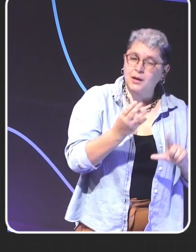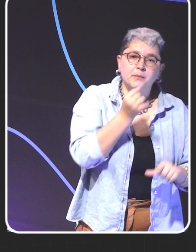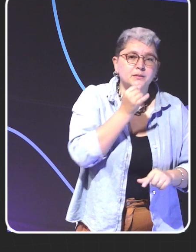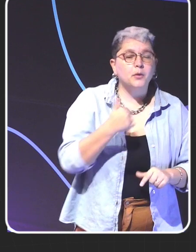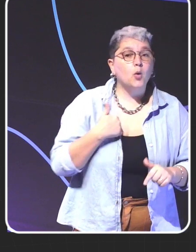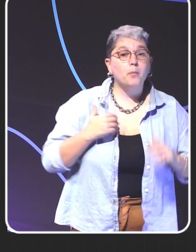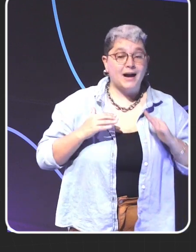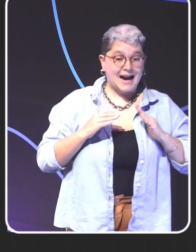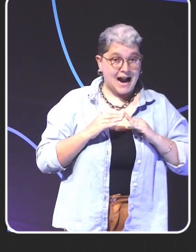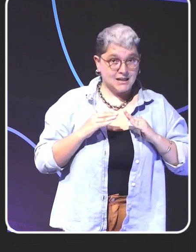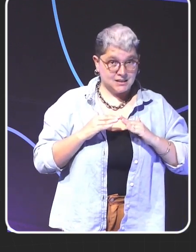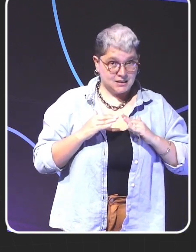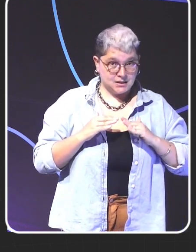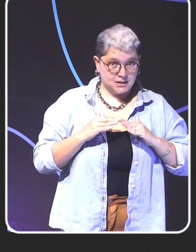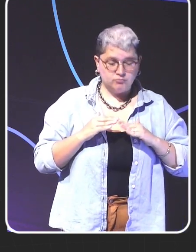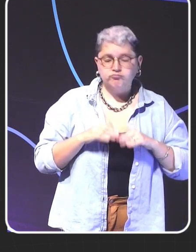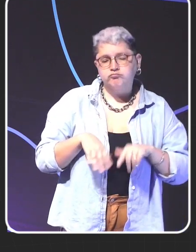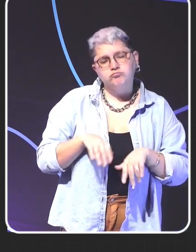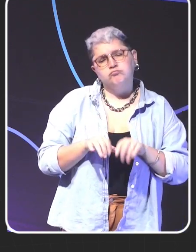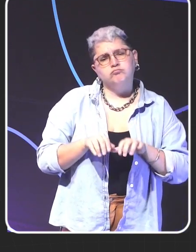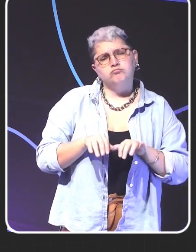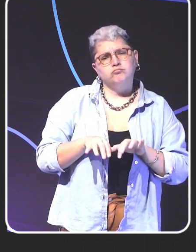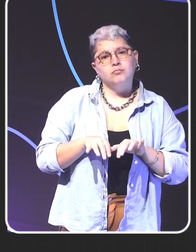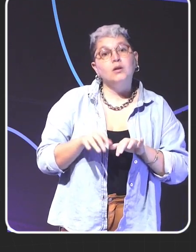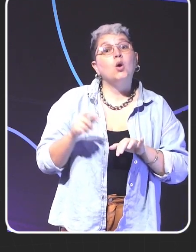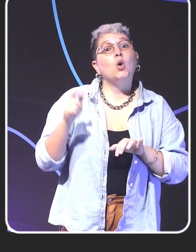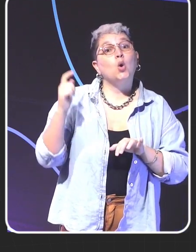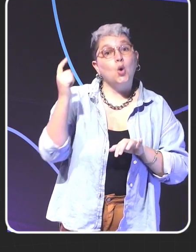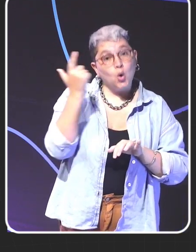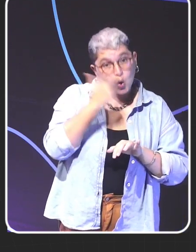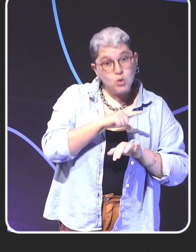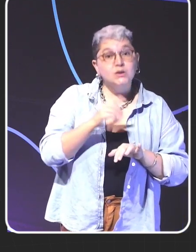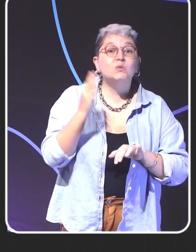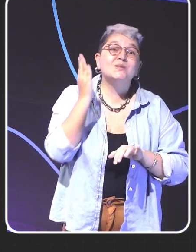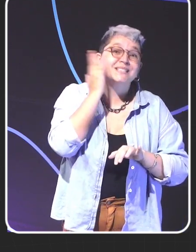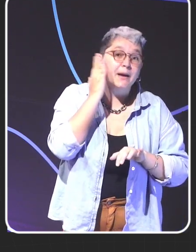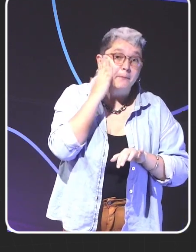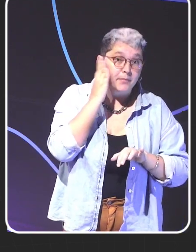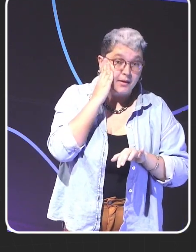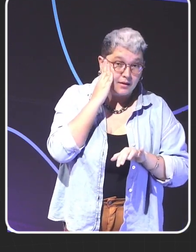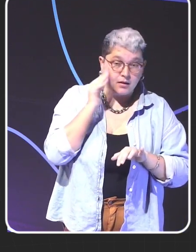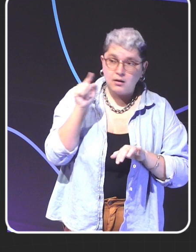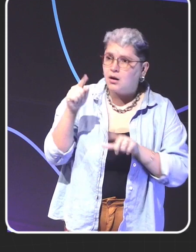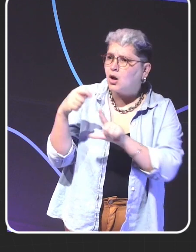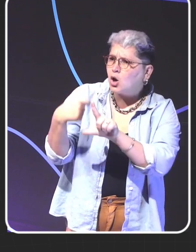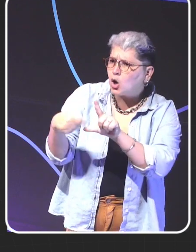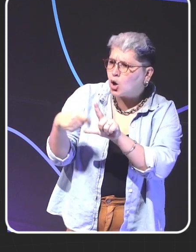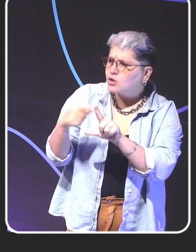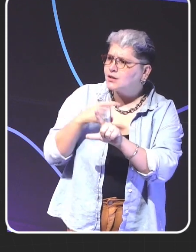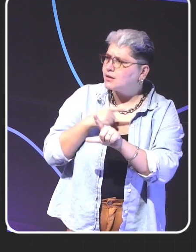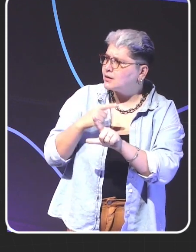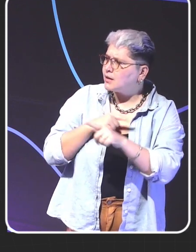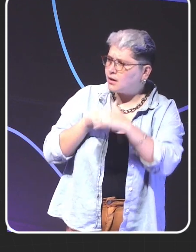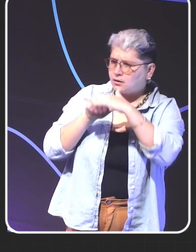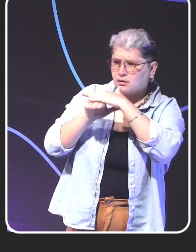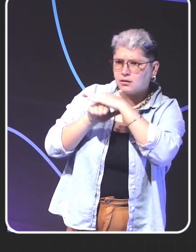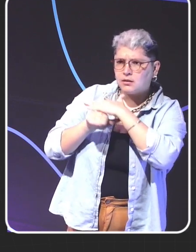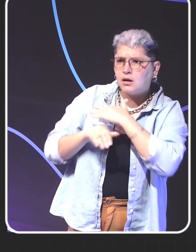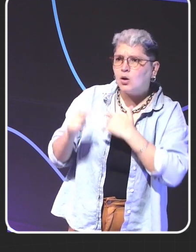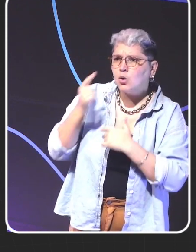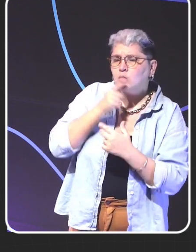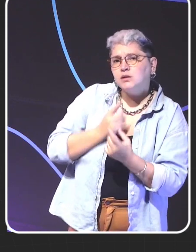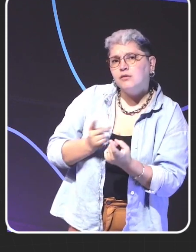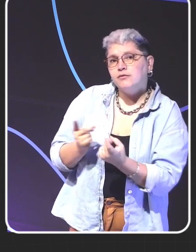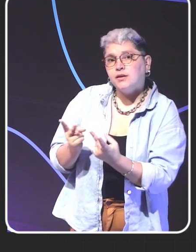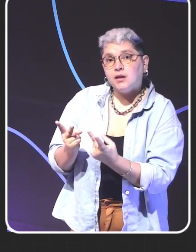e eu consigo acessar o que uma loja tem ali para vender dentro da minha